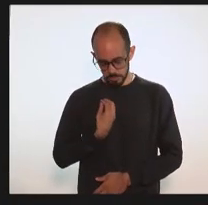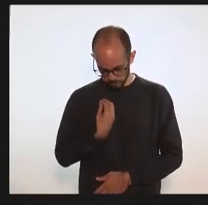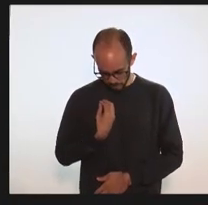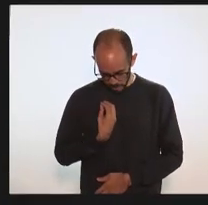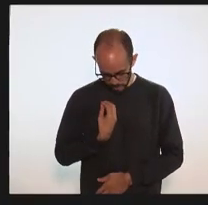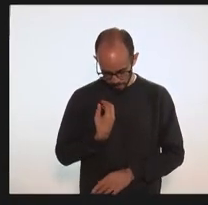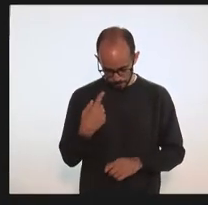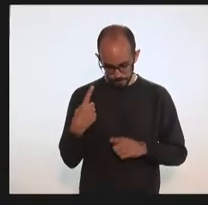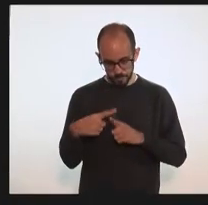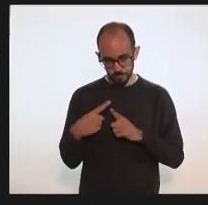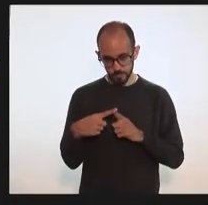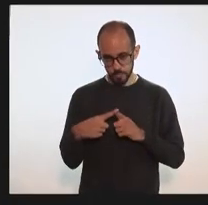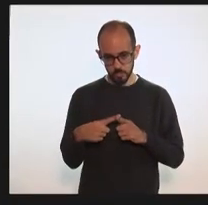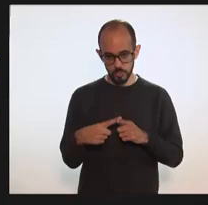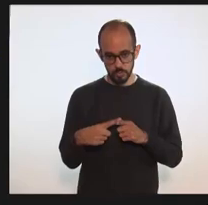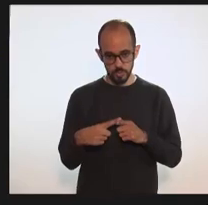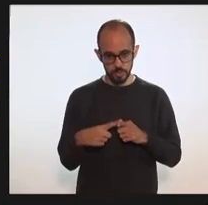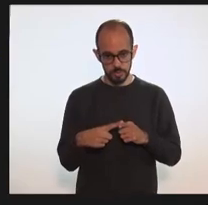esse